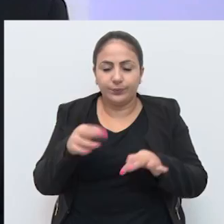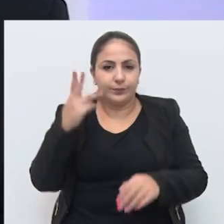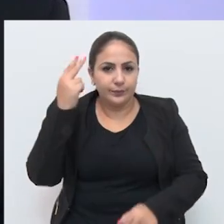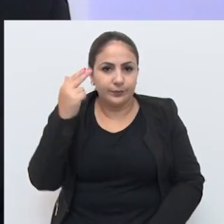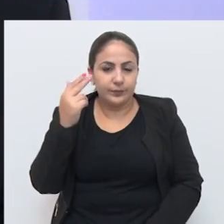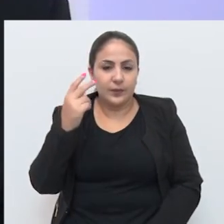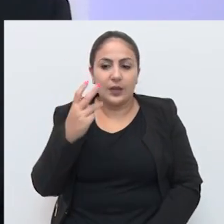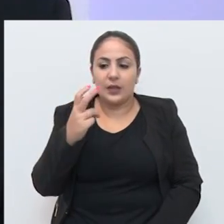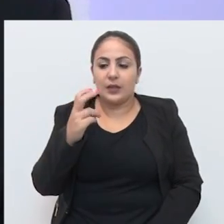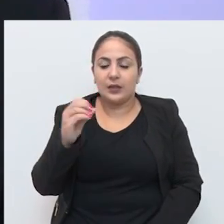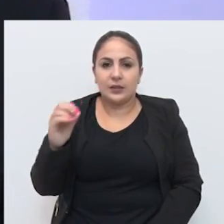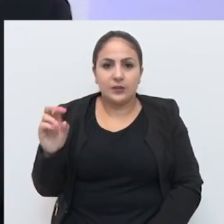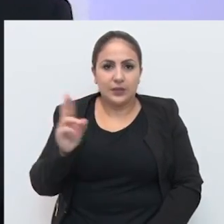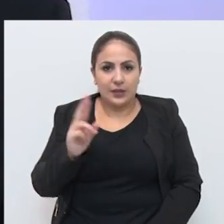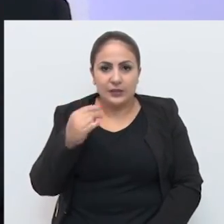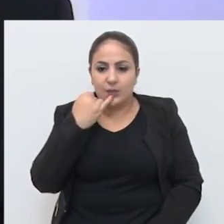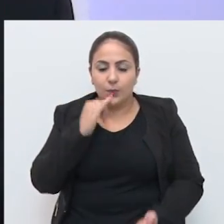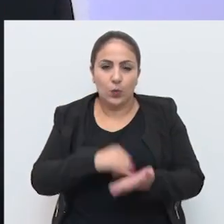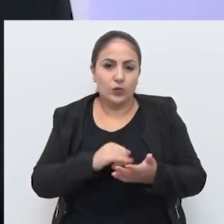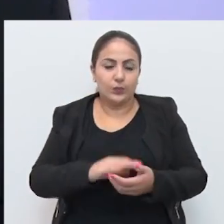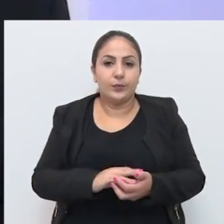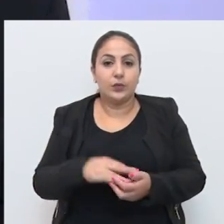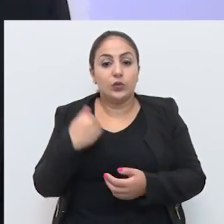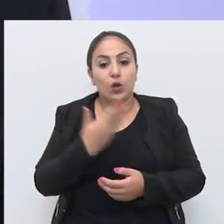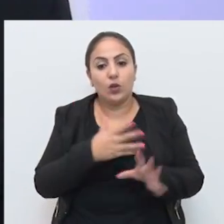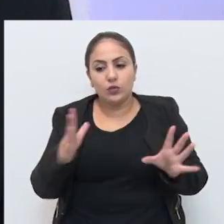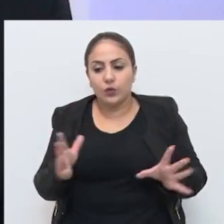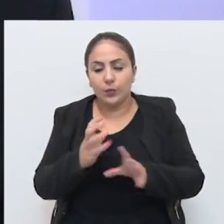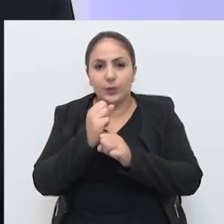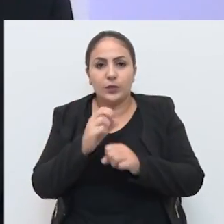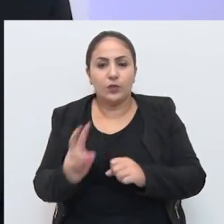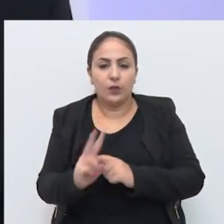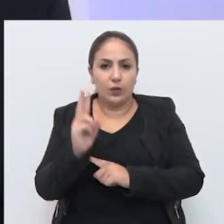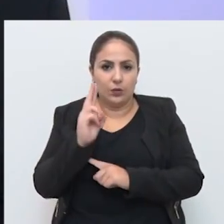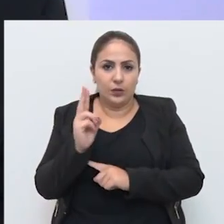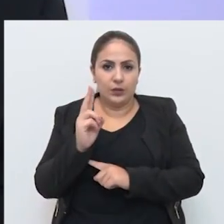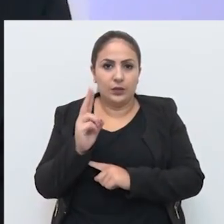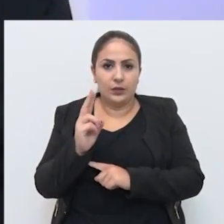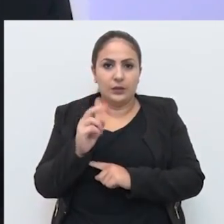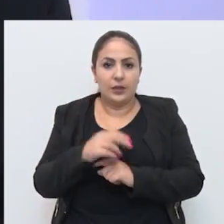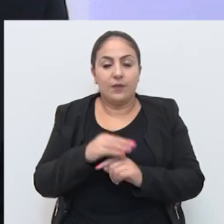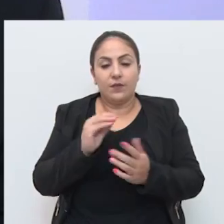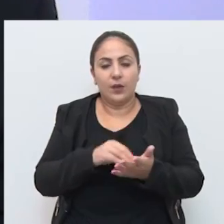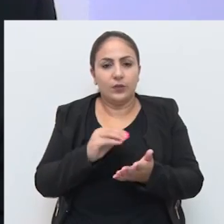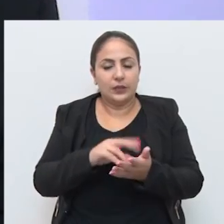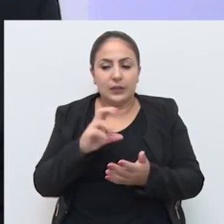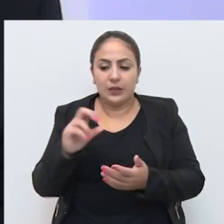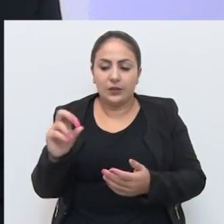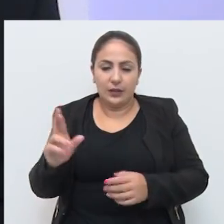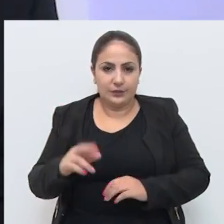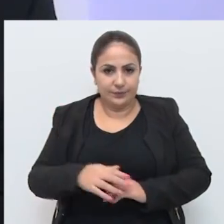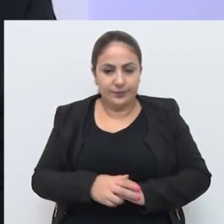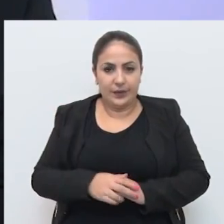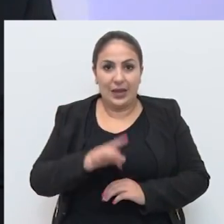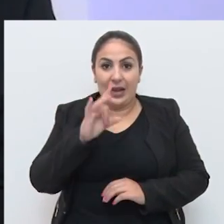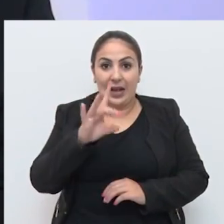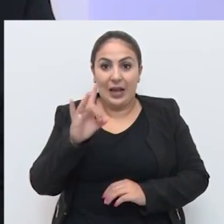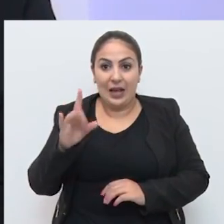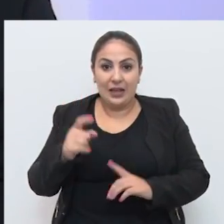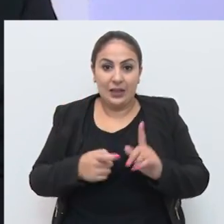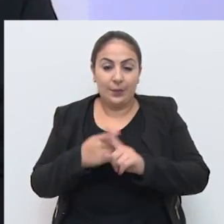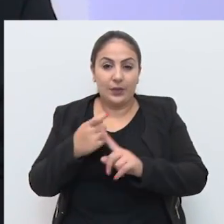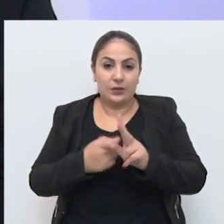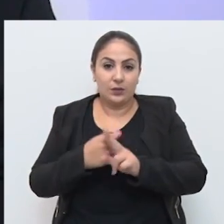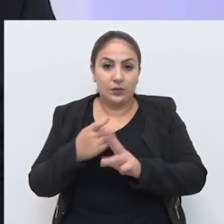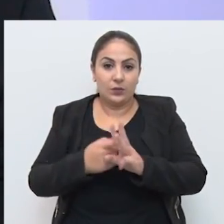abril ali, R$ 500 de saldo de imposto. Lançou todos os valores, o que recolheu na fonte e ainda faltou R$ 500. Cada